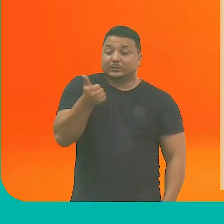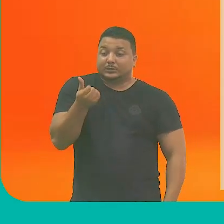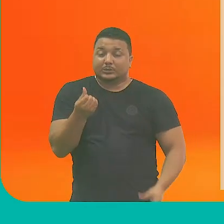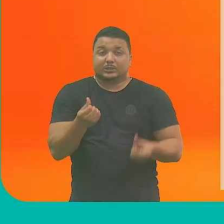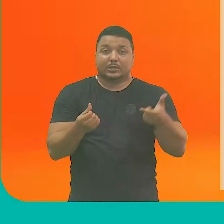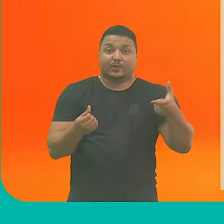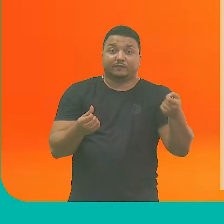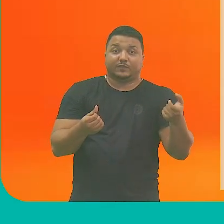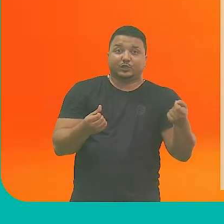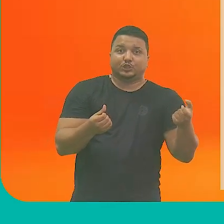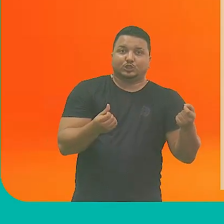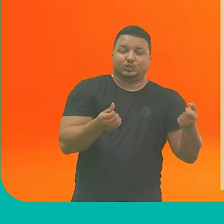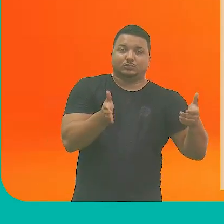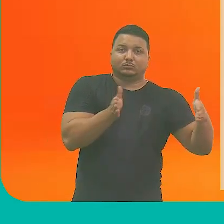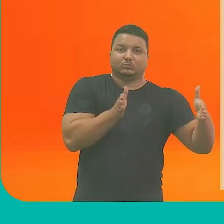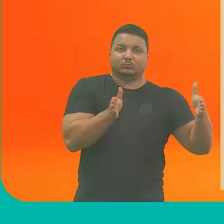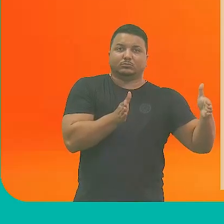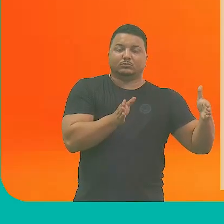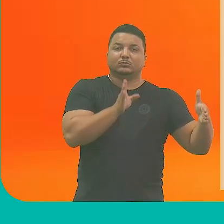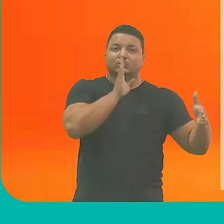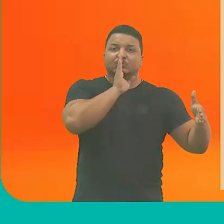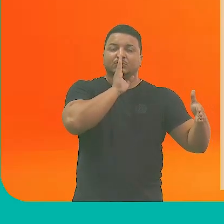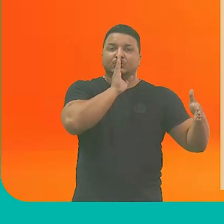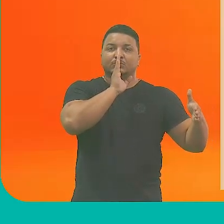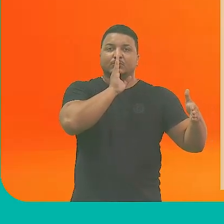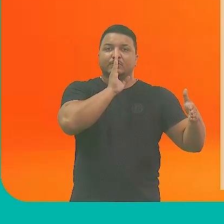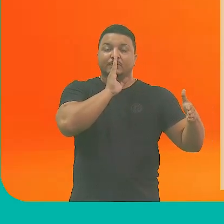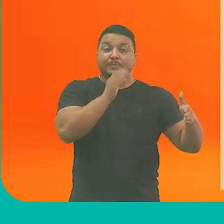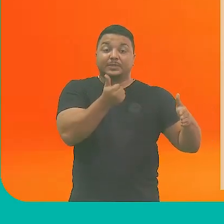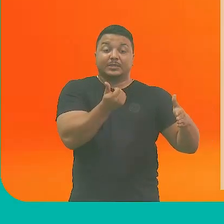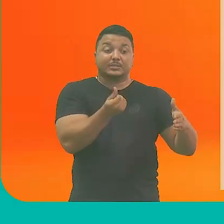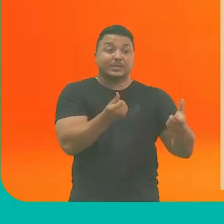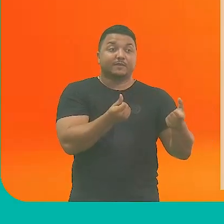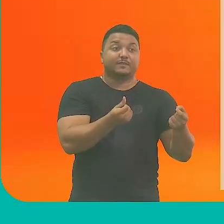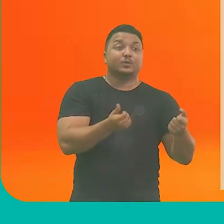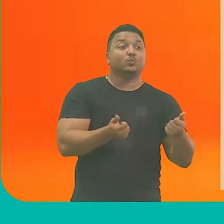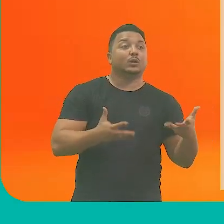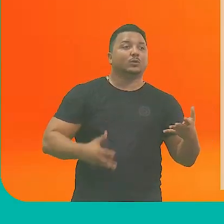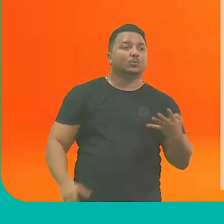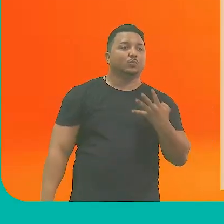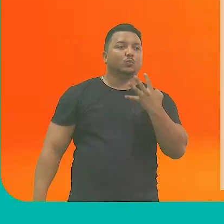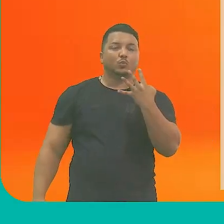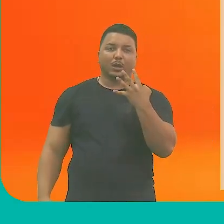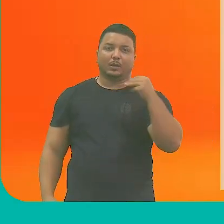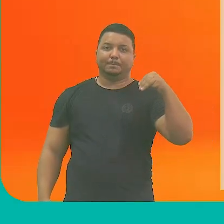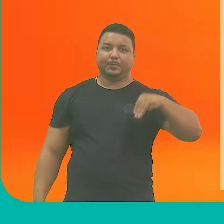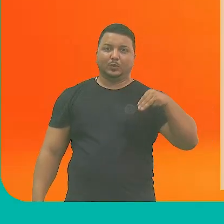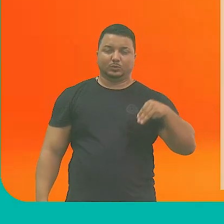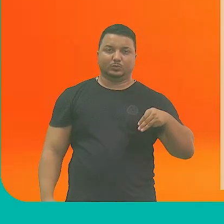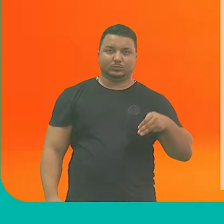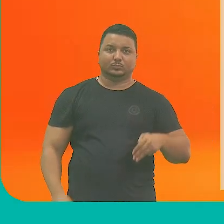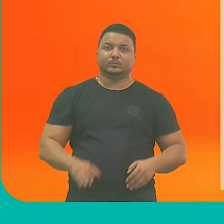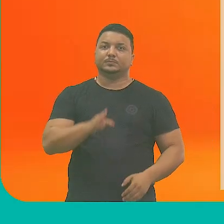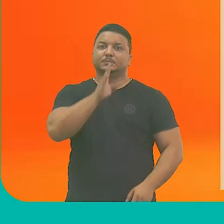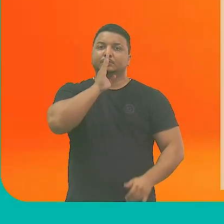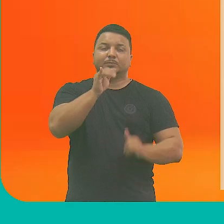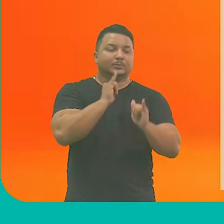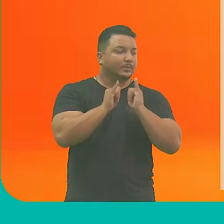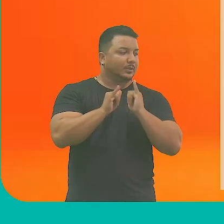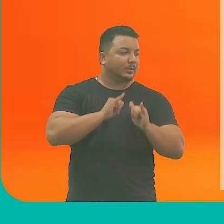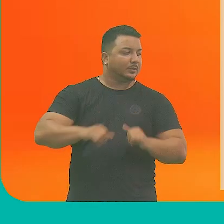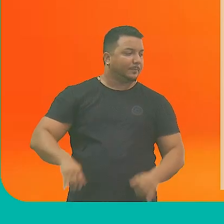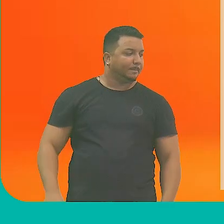até o minuto que? 20, ó. Então de 16 até 20, o que é que acontece aí, ó? Tu vai ter,